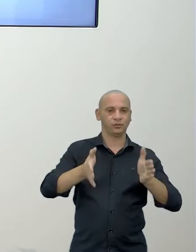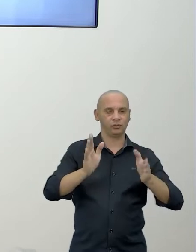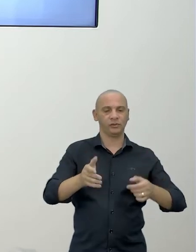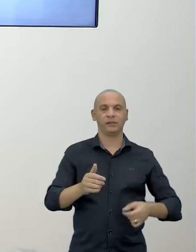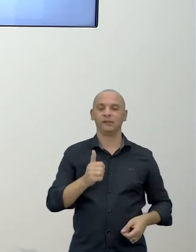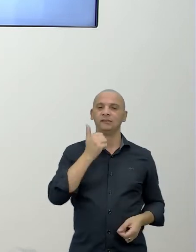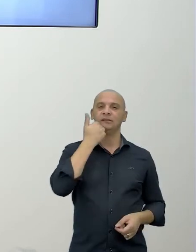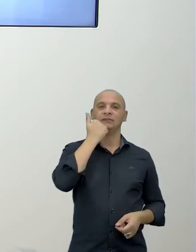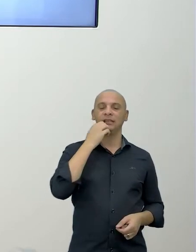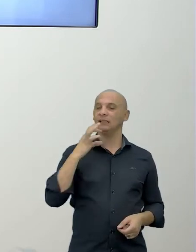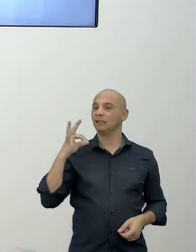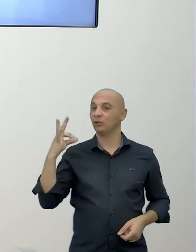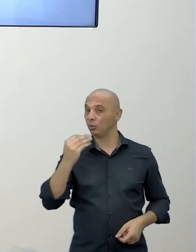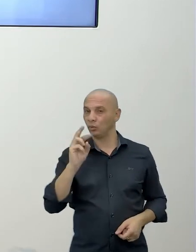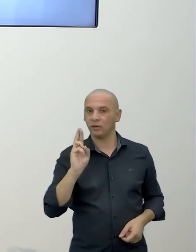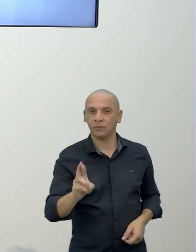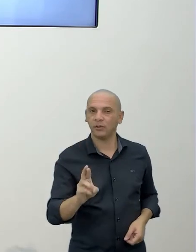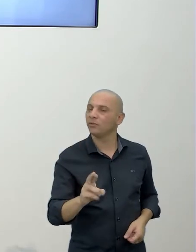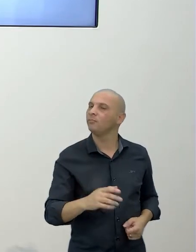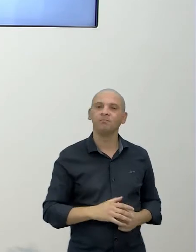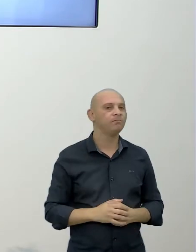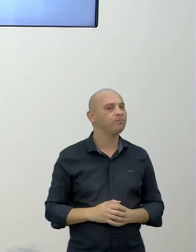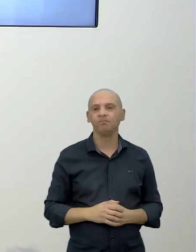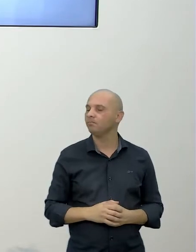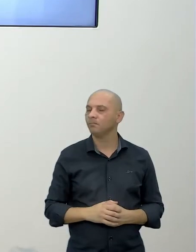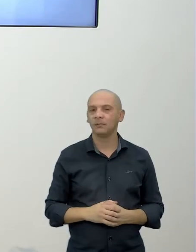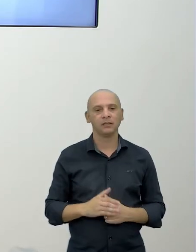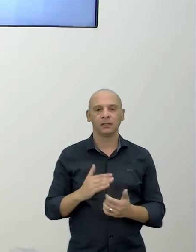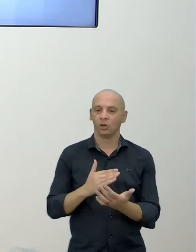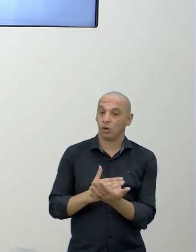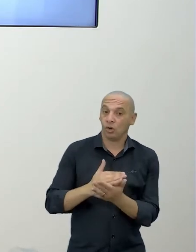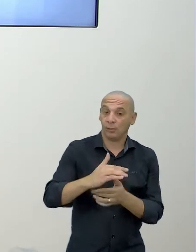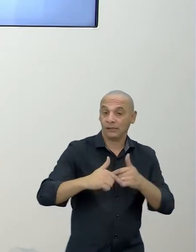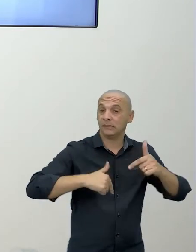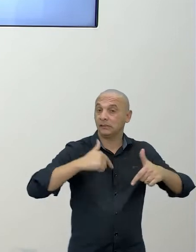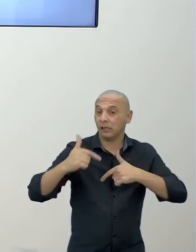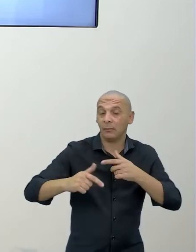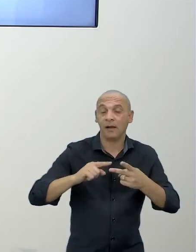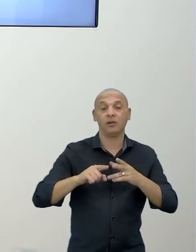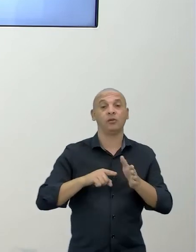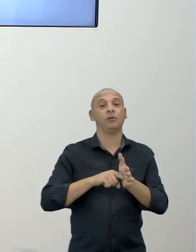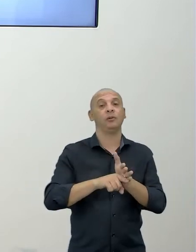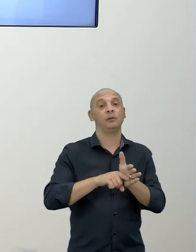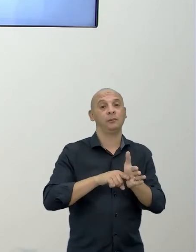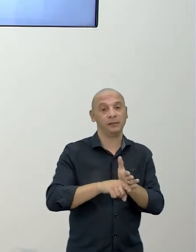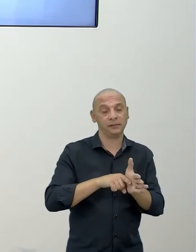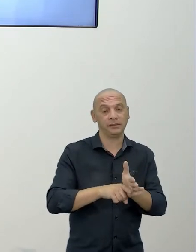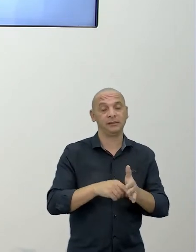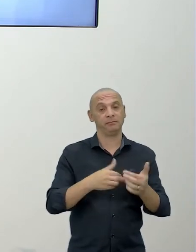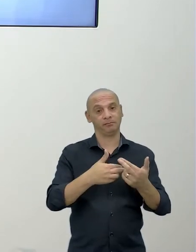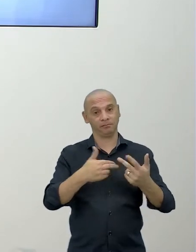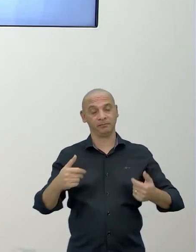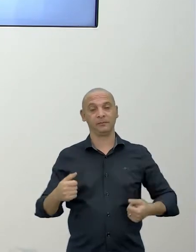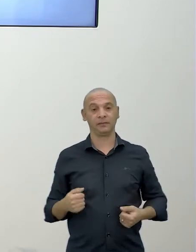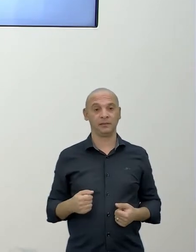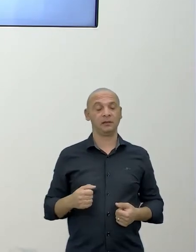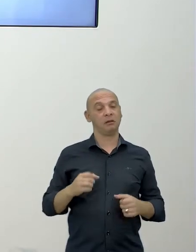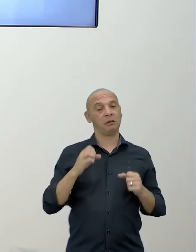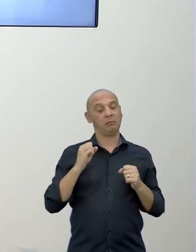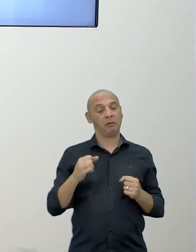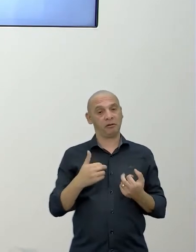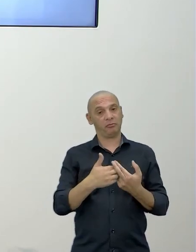essa pesquisa, né? Eu acho que a gente já falou algumas vezes, né, que nem sempre a ciência traz todas as respostas. Mas o ponto é que a